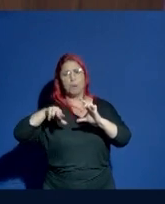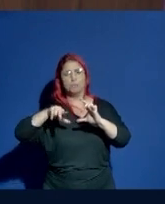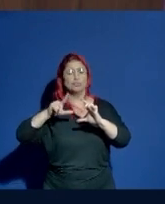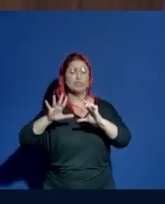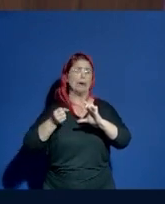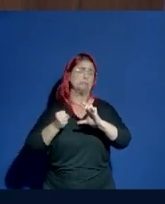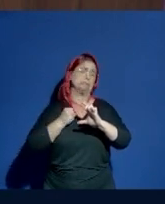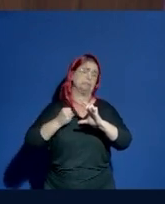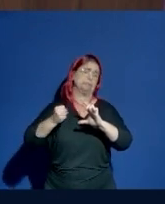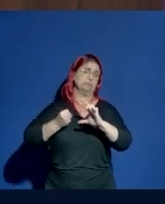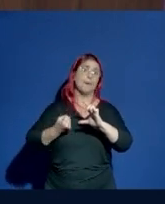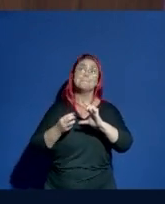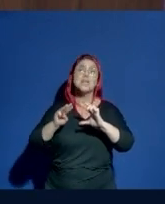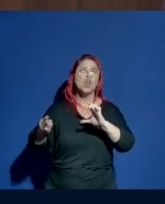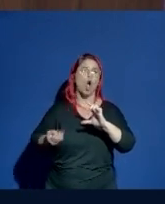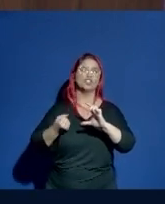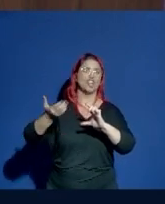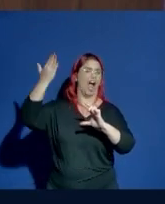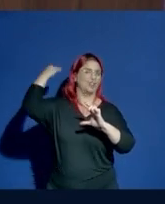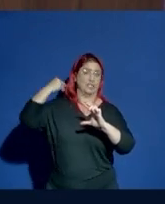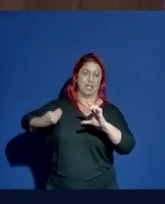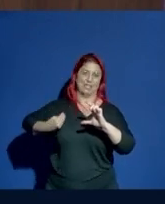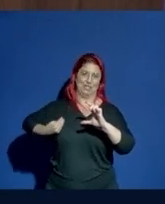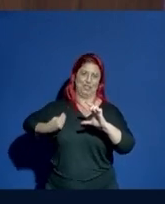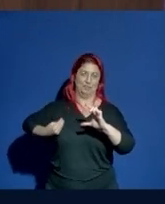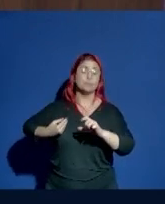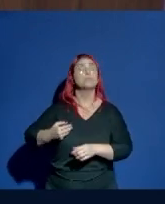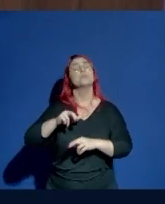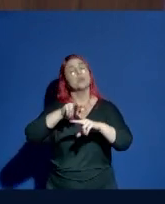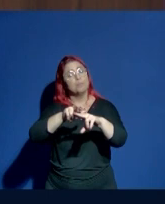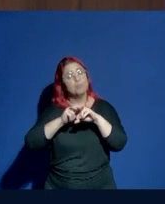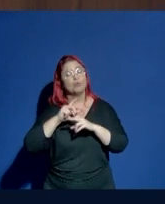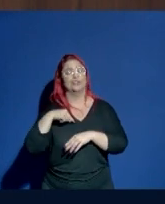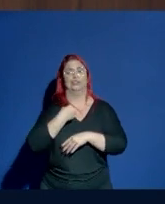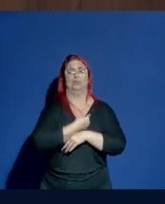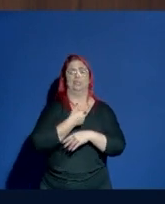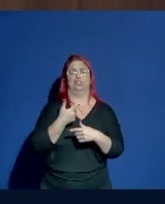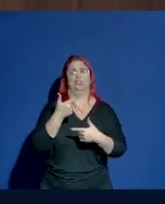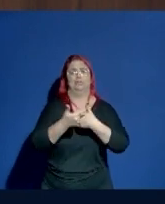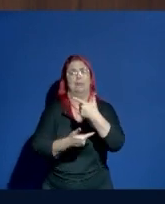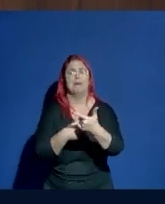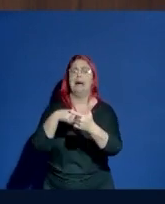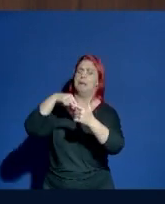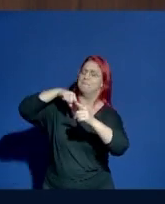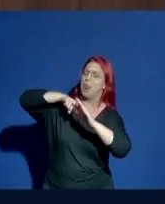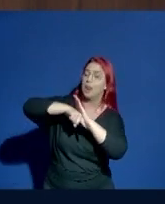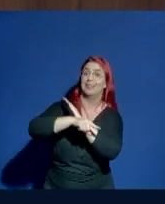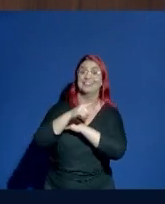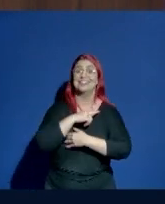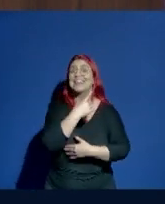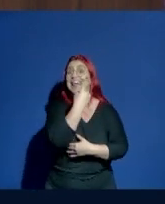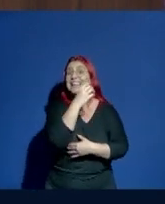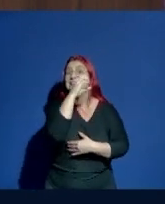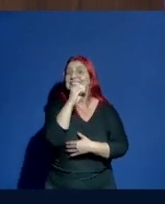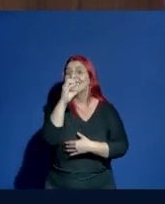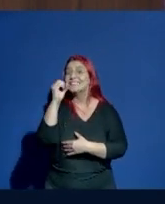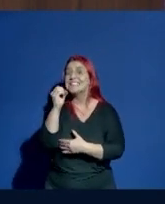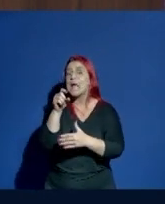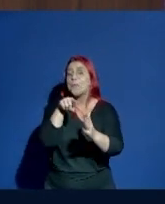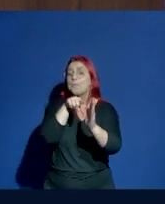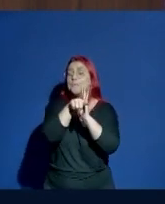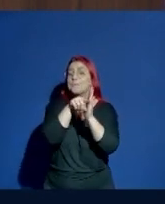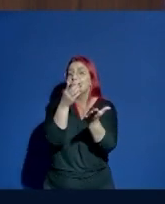milhões de anos. E é isso que a gente trabalha muito firme. Hoje, a nossa empresa tem 100 pesquisadores dedicados.